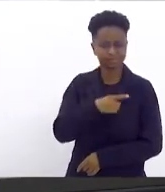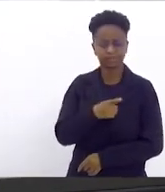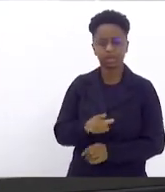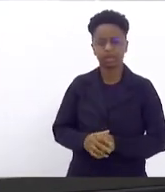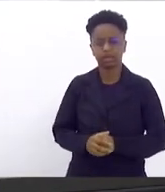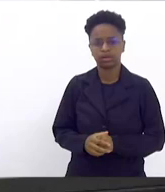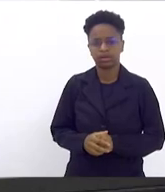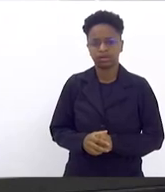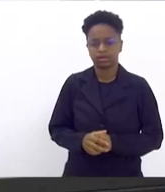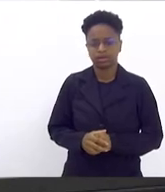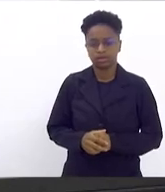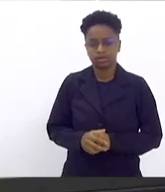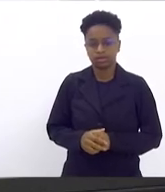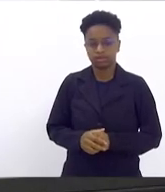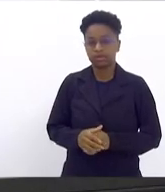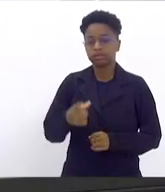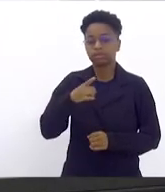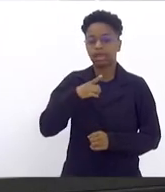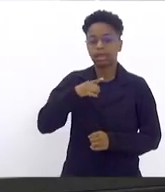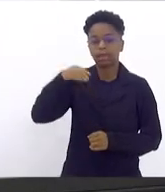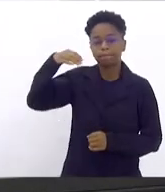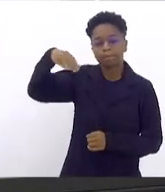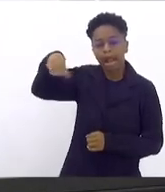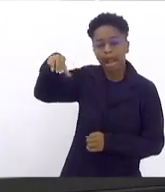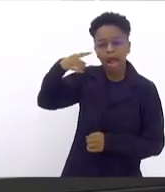Éramos sinalizados